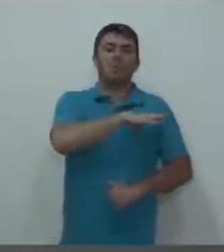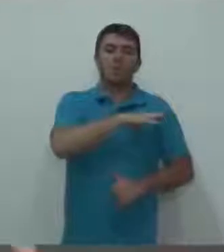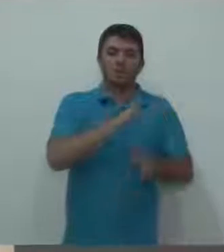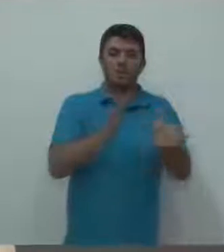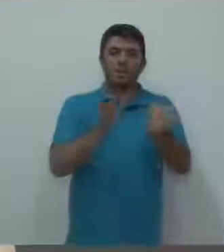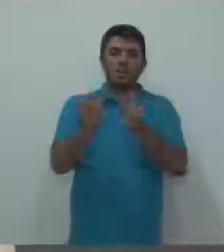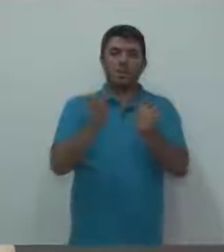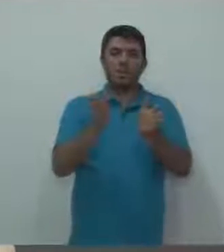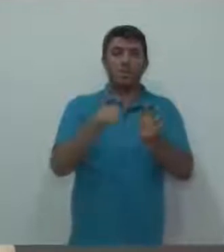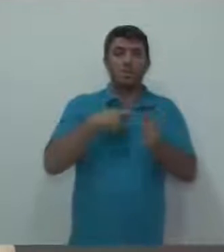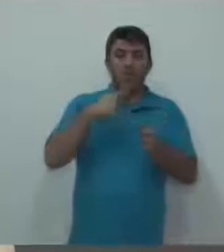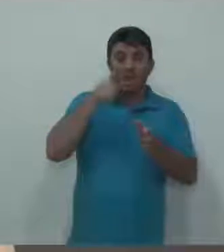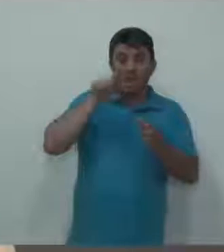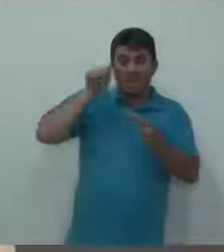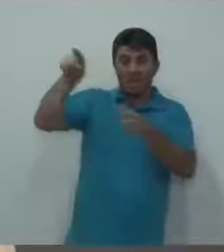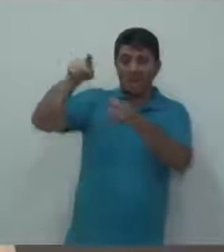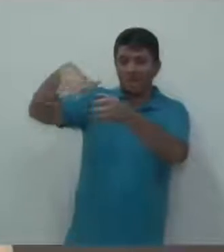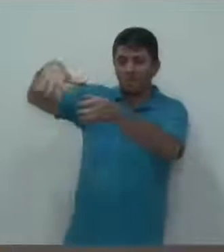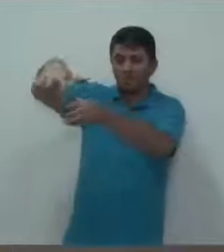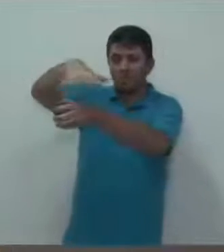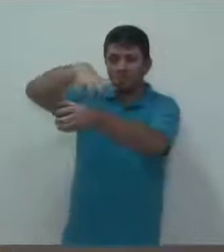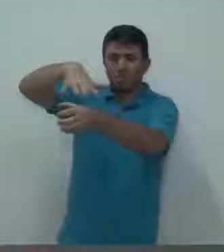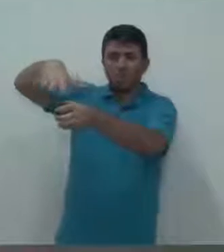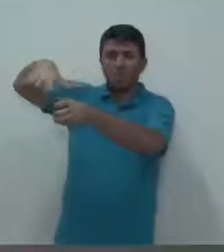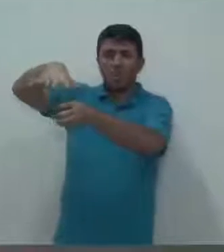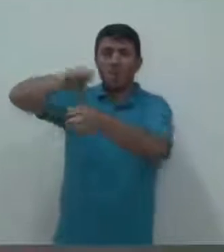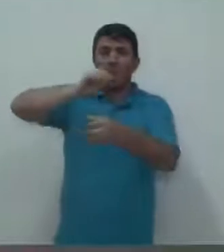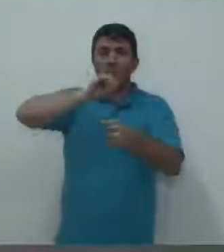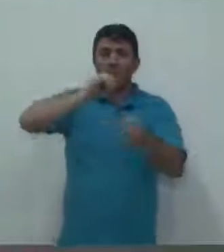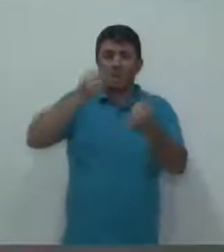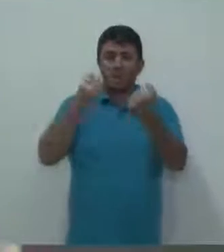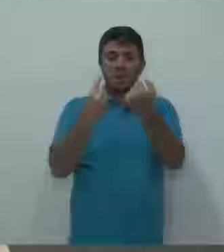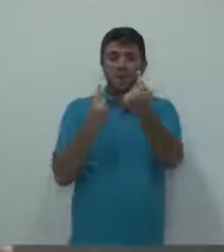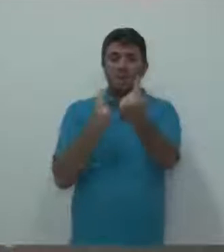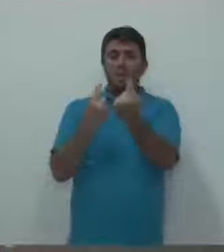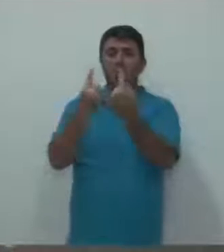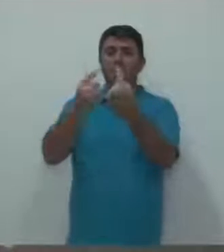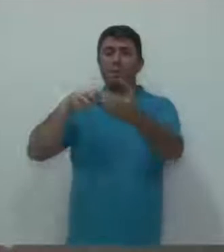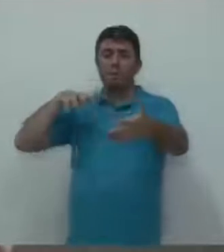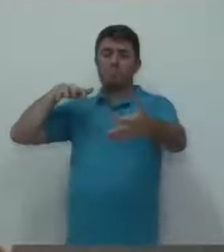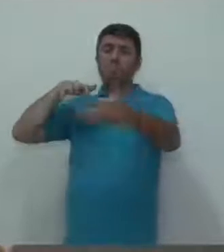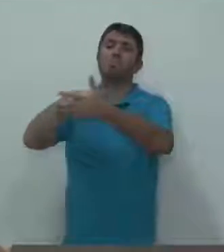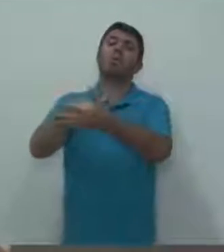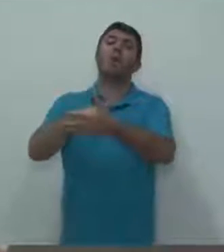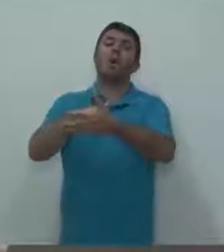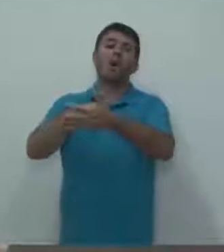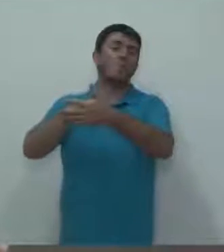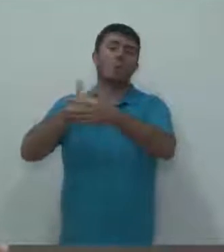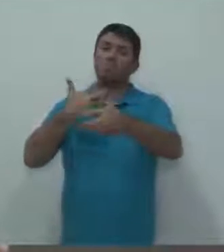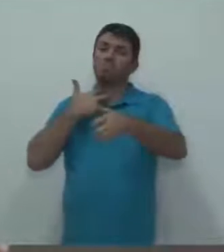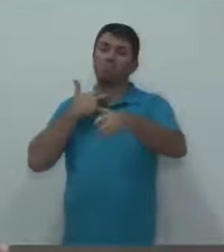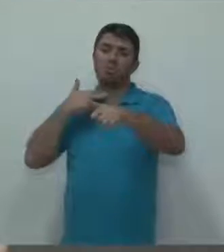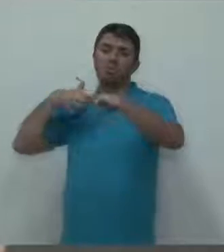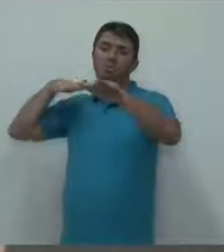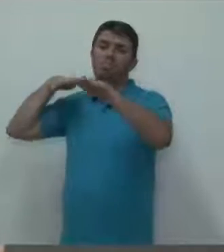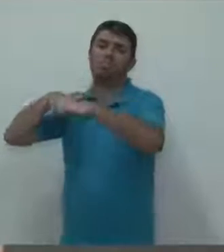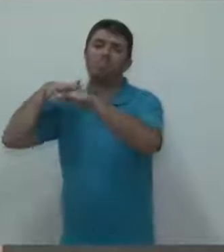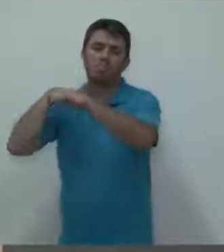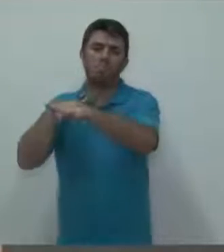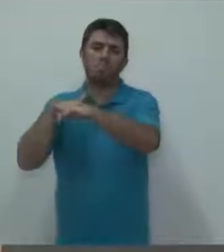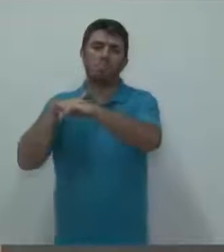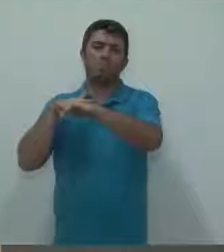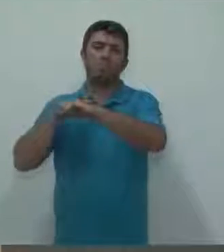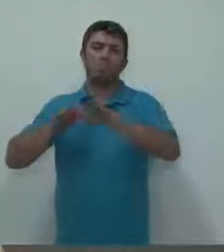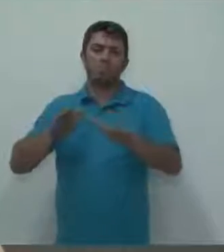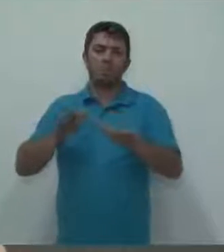região, no meu ponto de vista, tem uma consequência muito grande. Um acidente, quando você é lá, trava todo mundo. E quando eu falo alargamento, na minha visão, eu vou batalhar para que